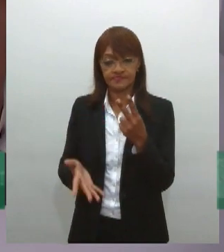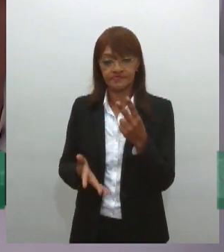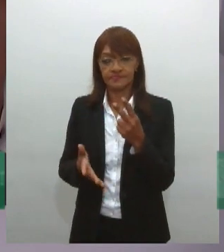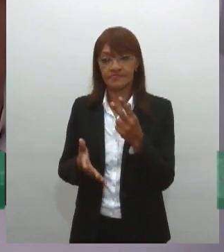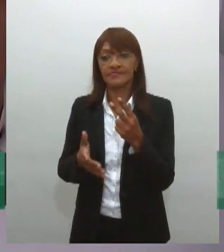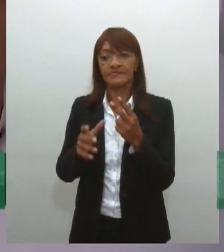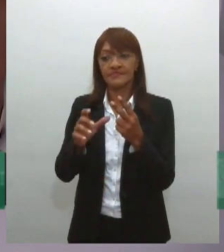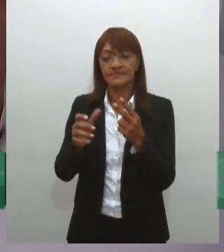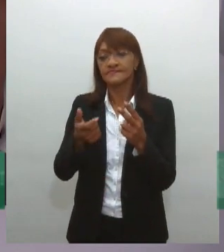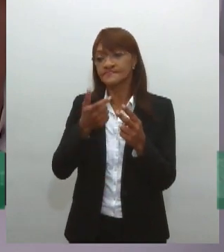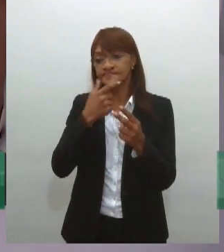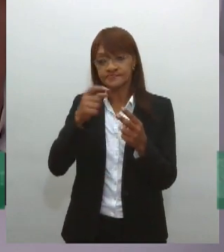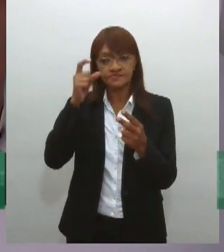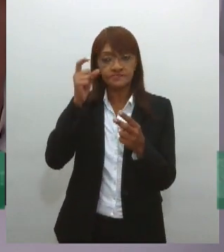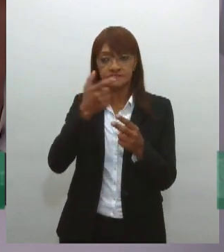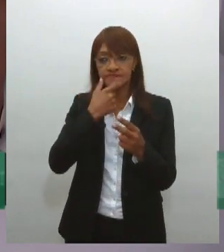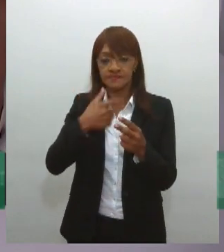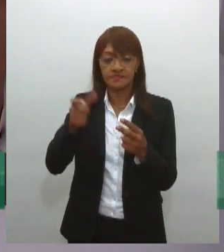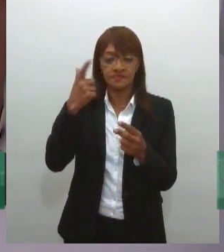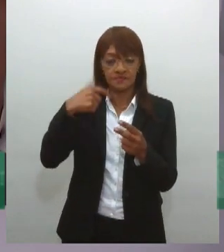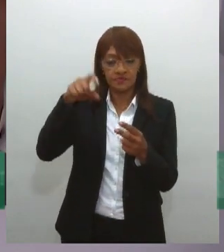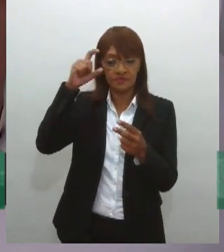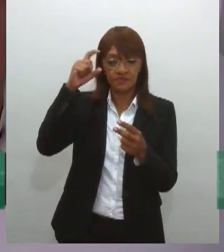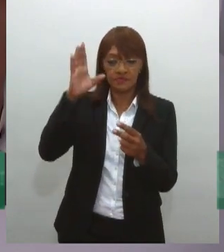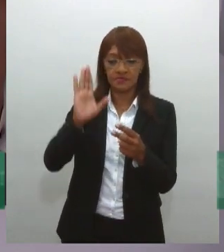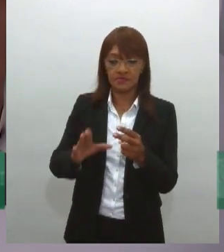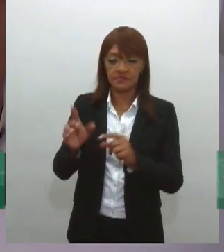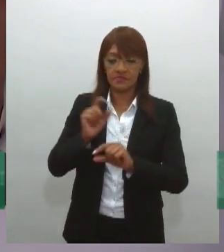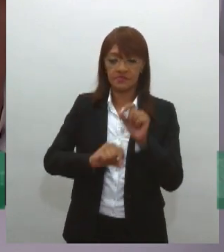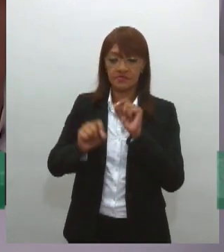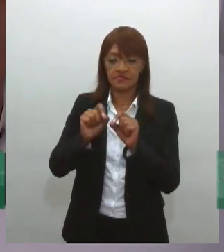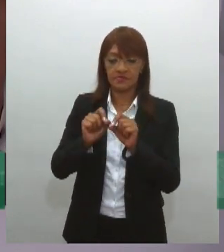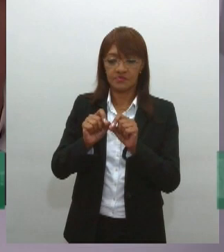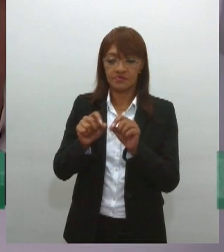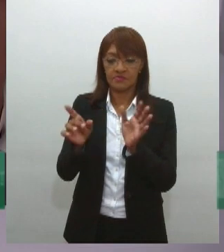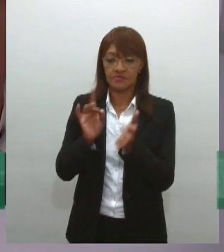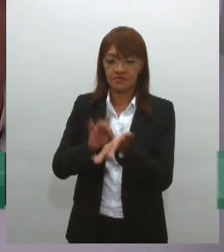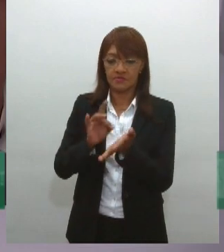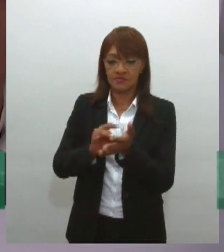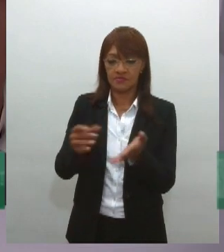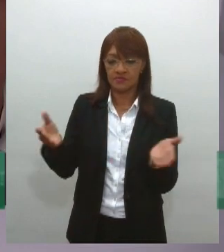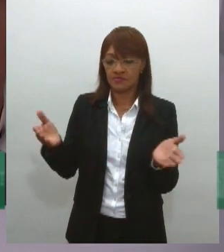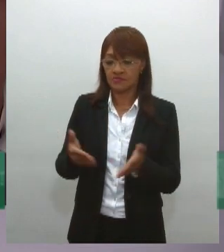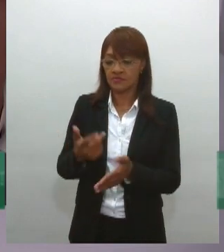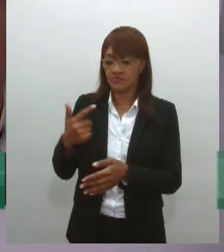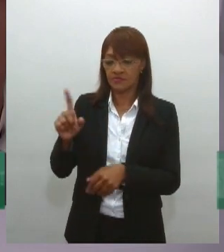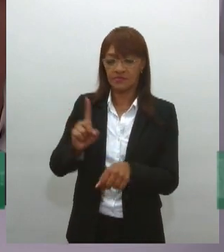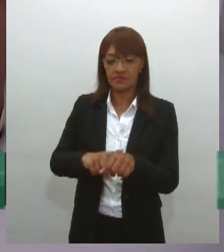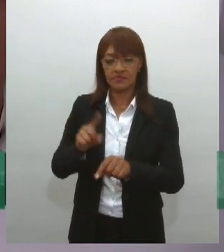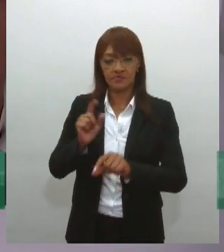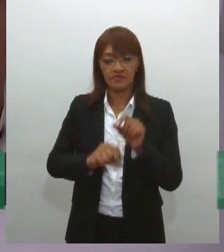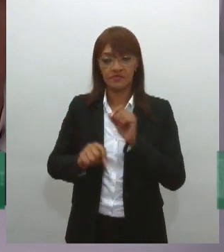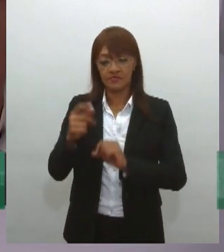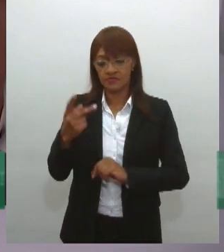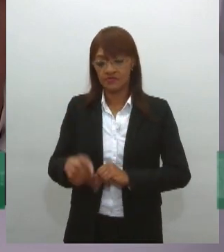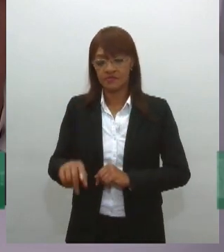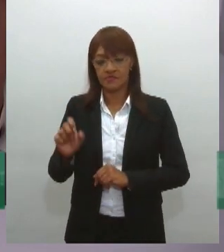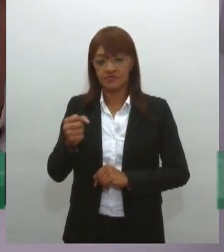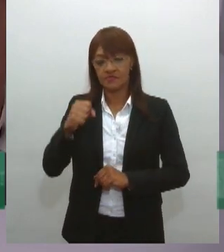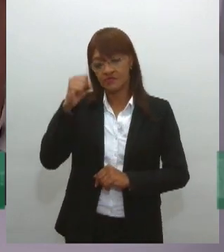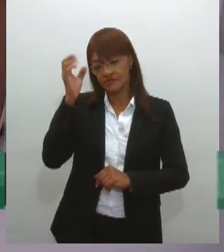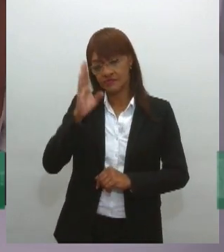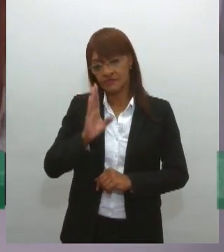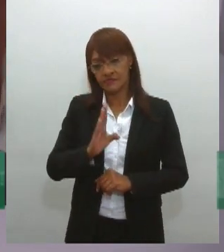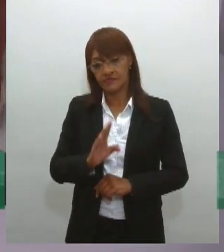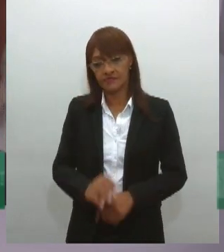do Plano Nacional Aldir Blanc, a gente traga um novo momento para a política cultural em Sergipe e no Brasil. Tiane,